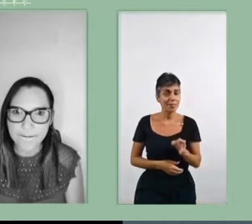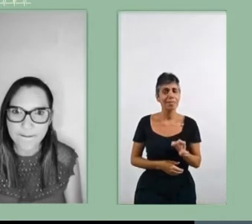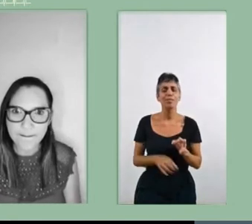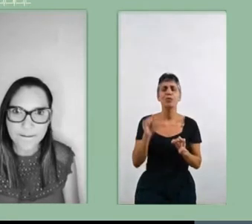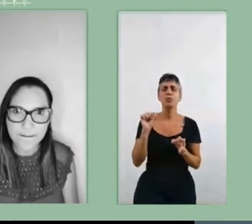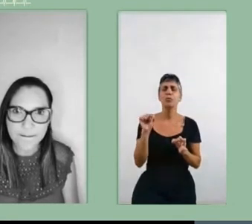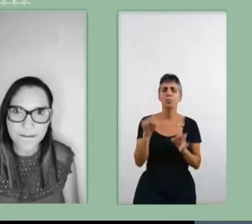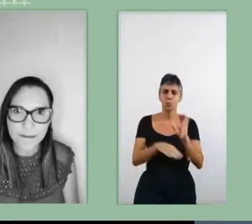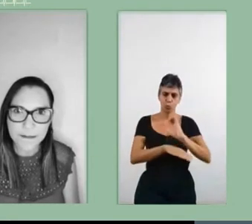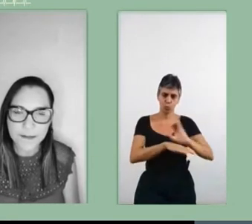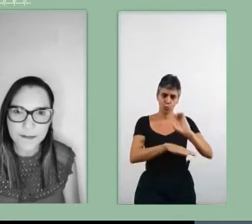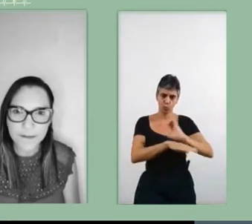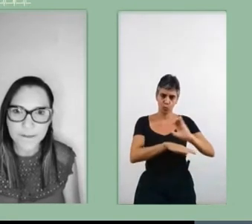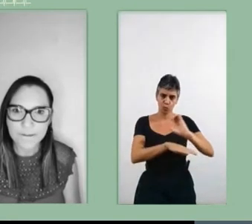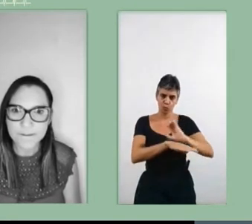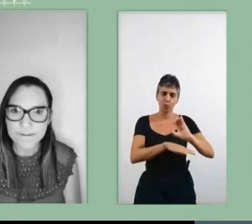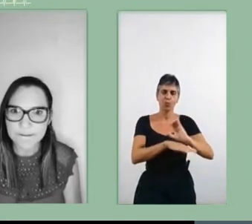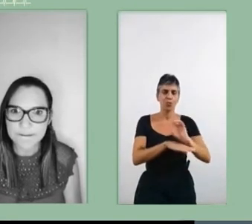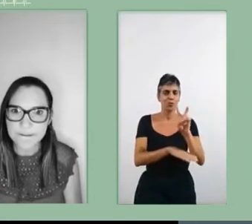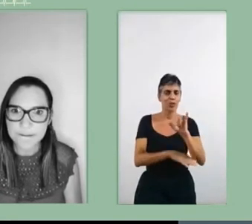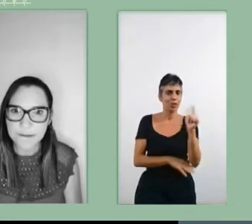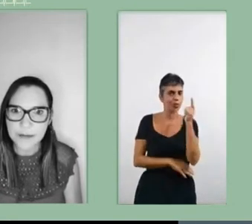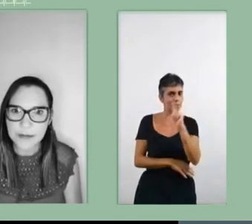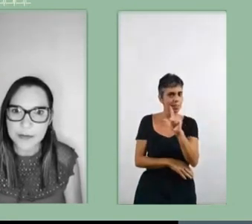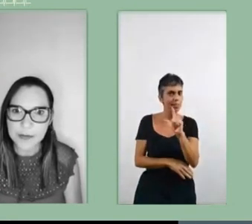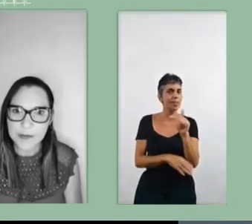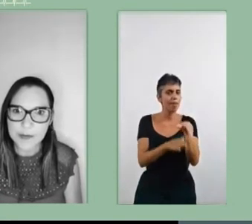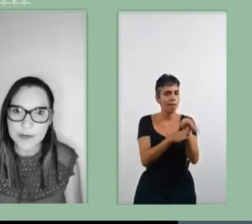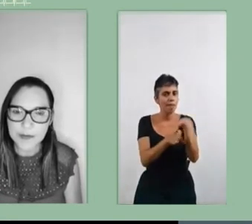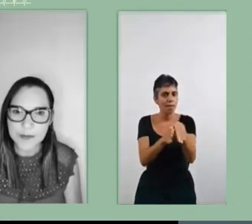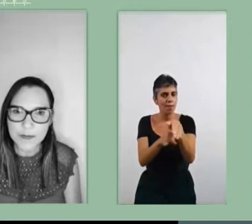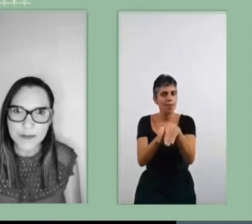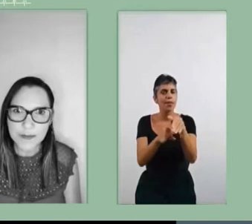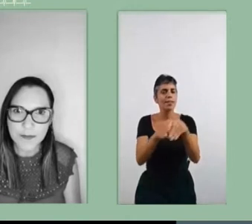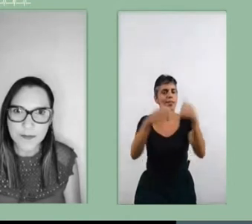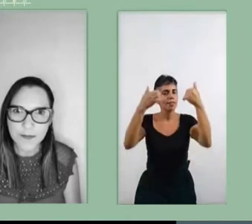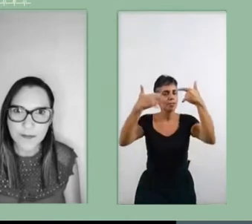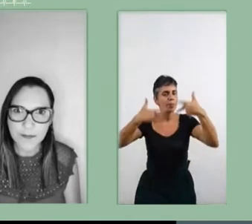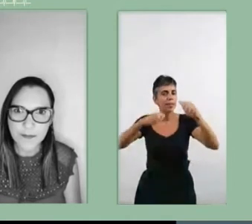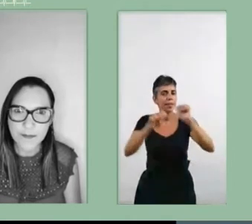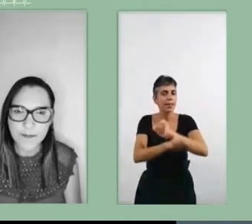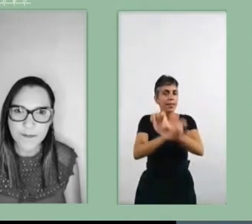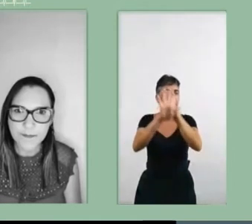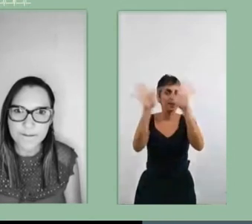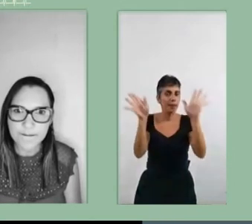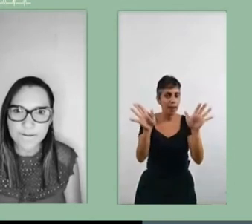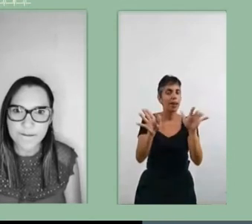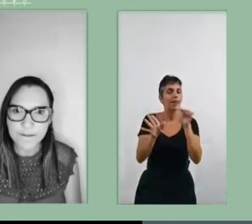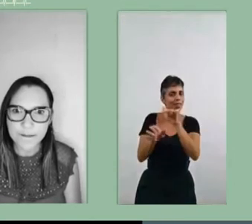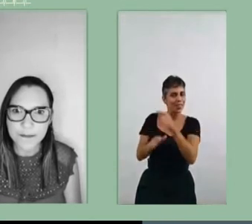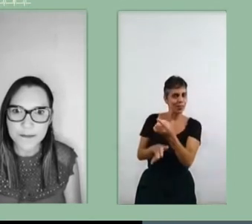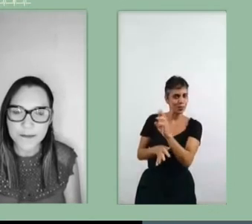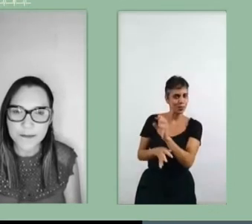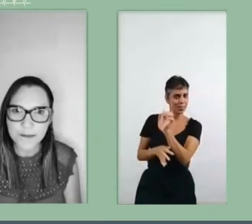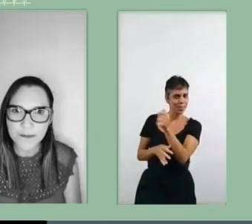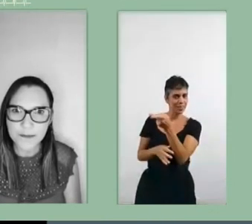curso a gente vai conseguir orientar bastante, esclarecer e aprofundar muito mais esses temas que a doutora Andréia começou a abordar